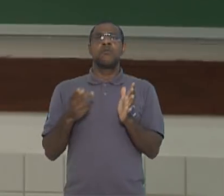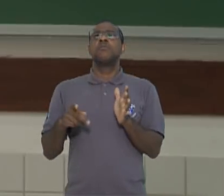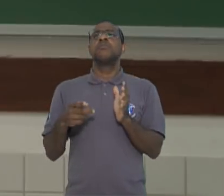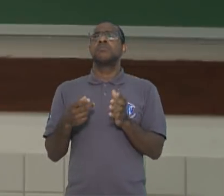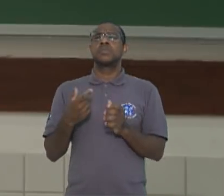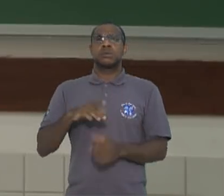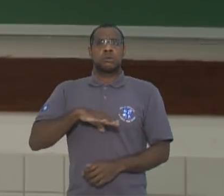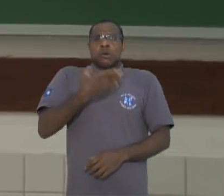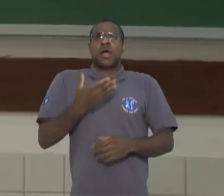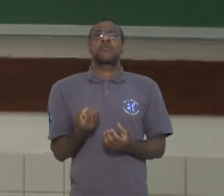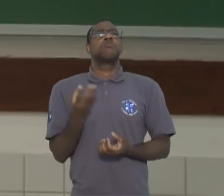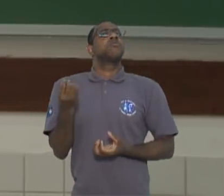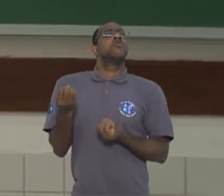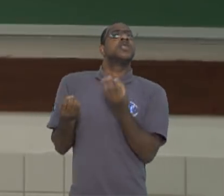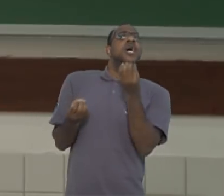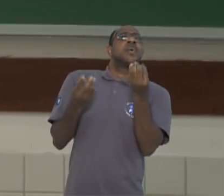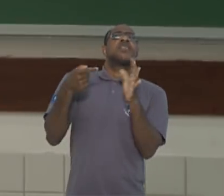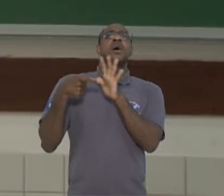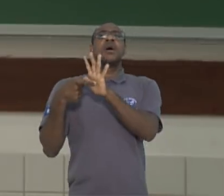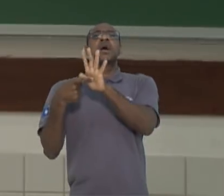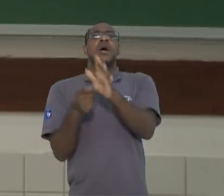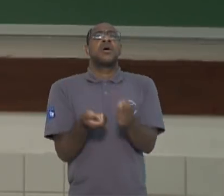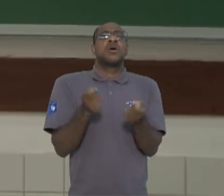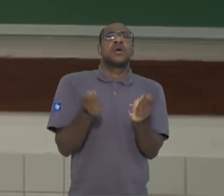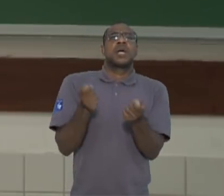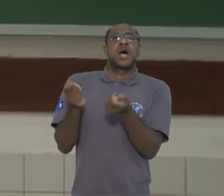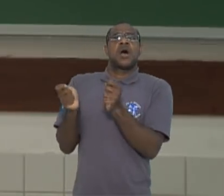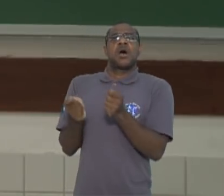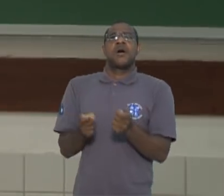com carroça e se apresentando, né.